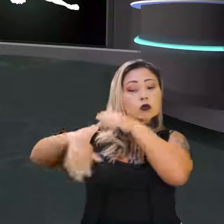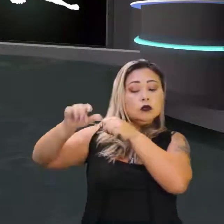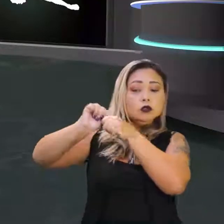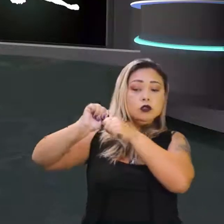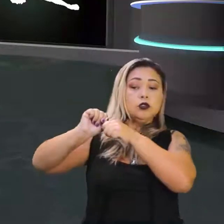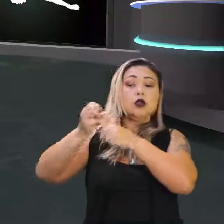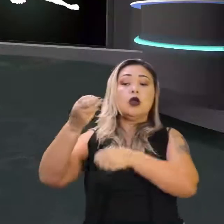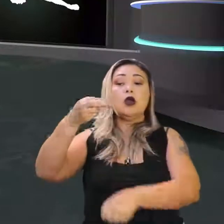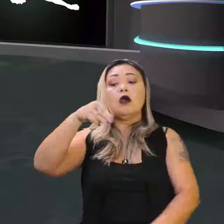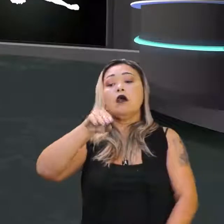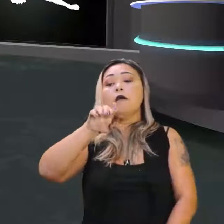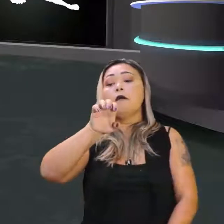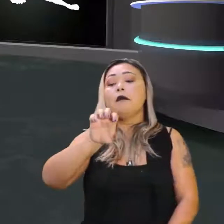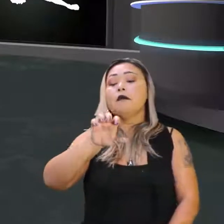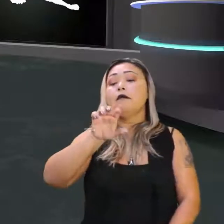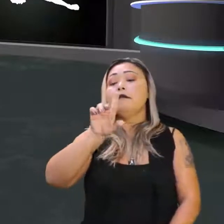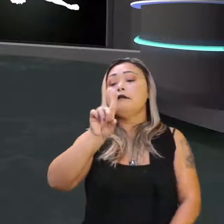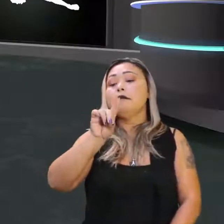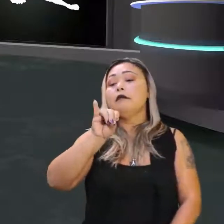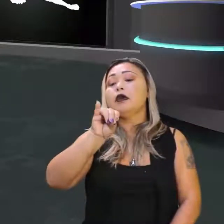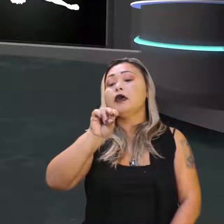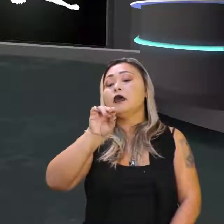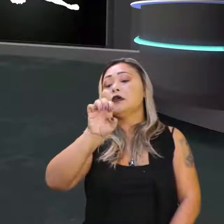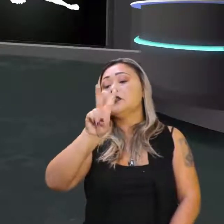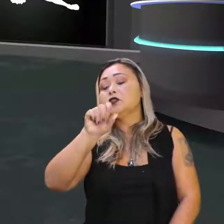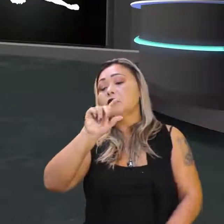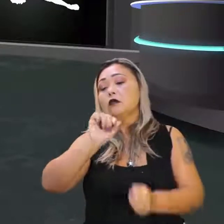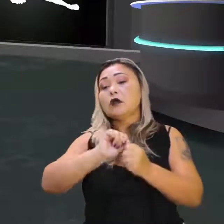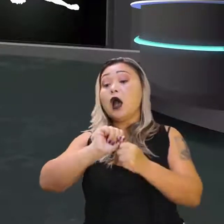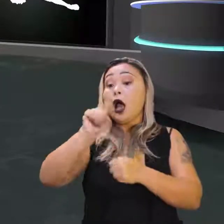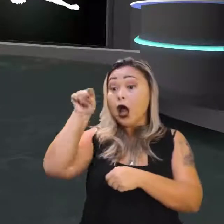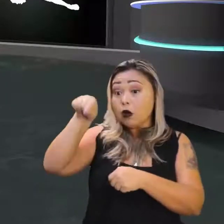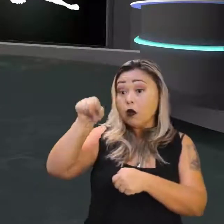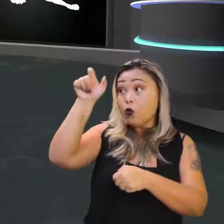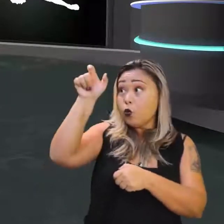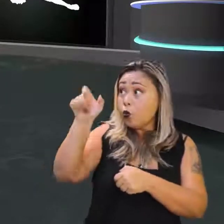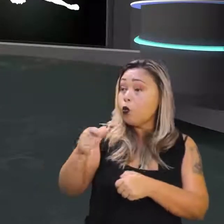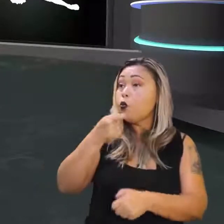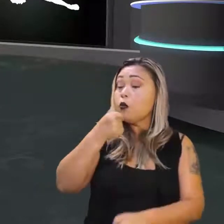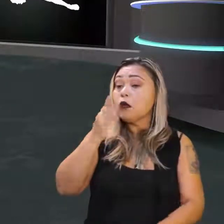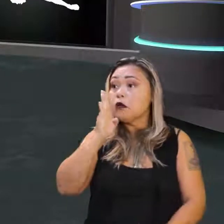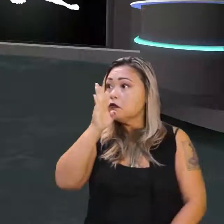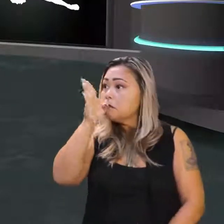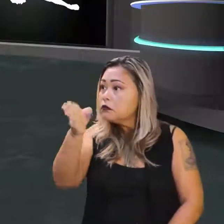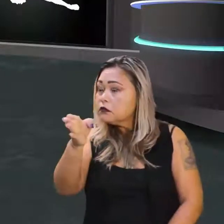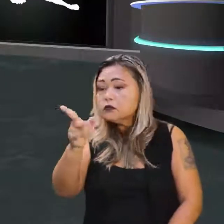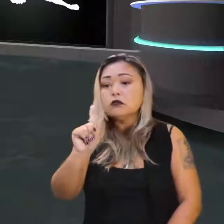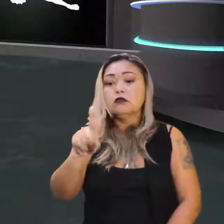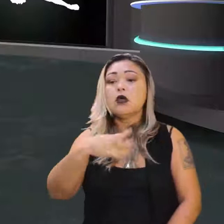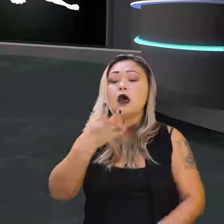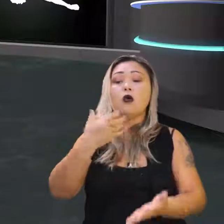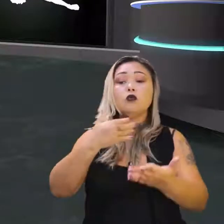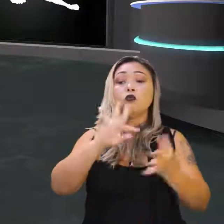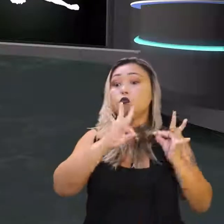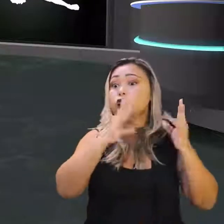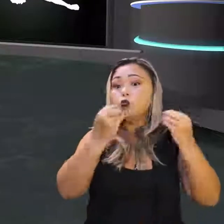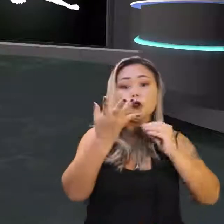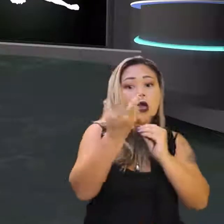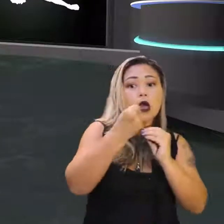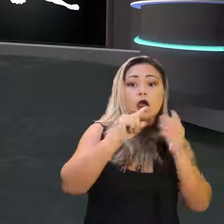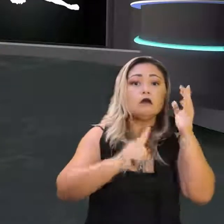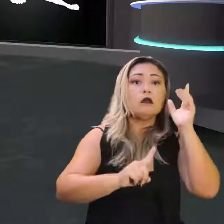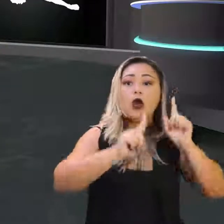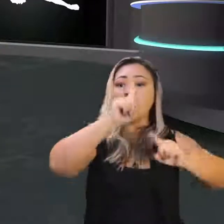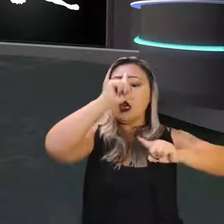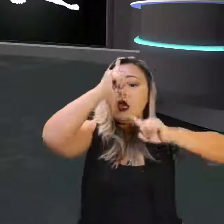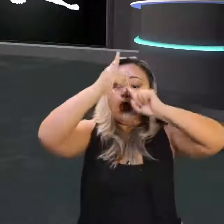num novo momento em que o homem era o centro da atenção. Então, toda a arte criada era para